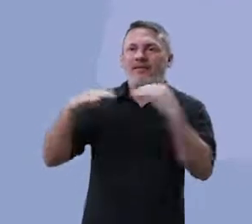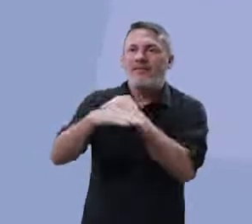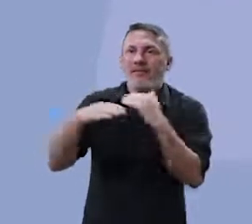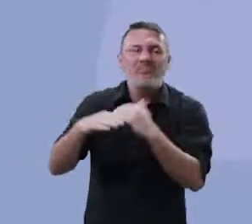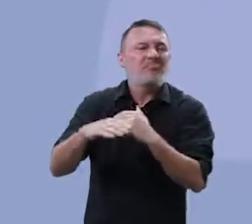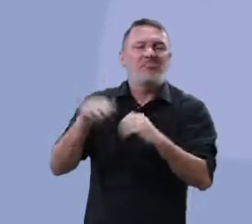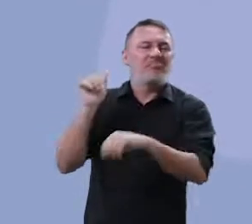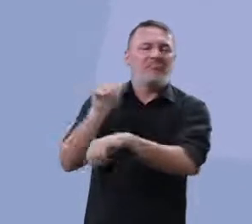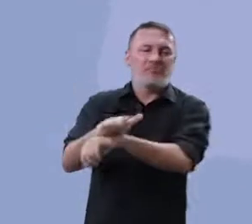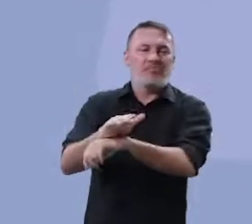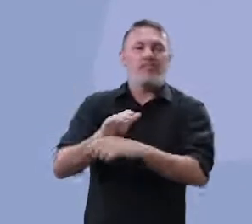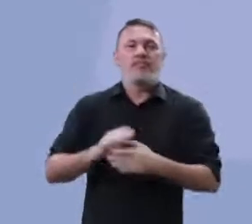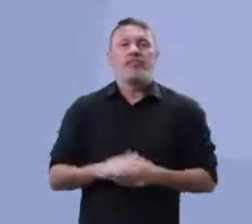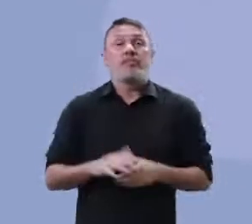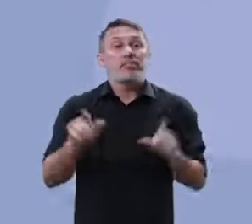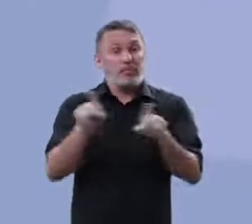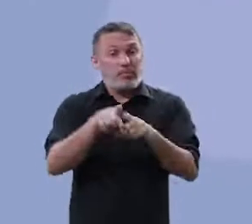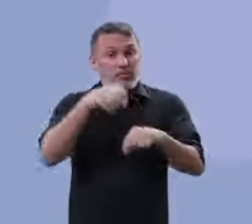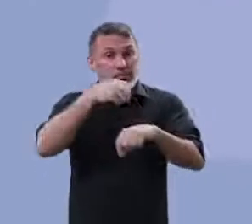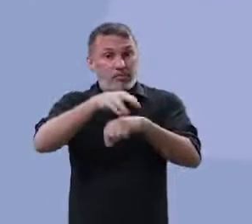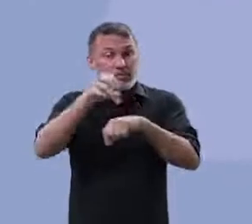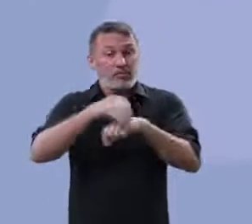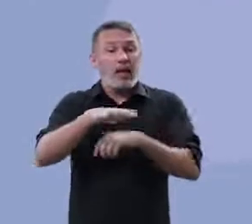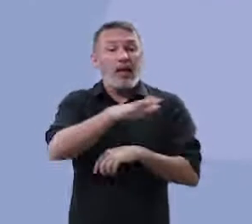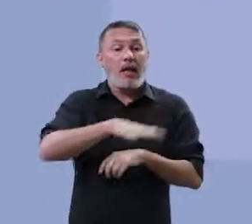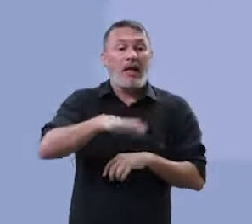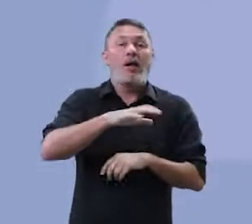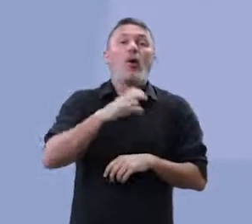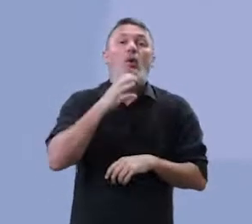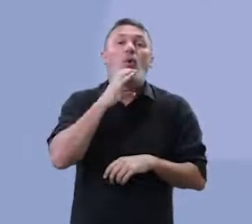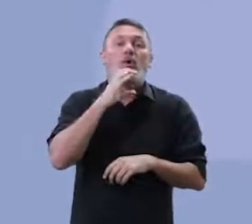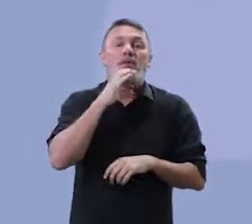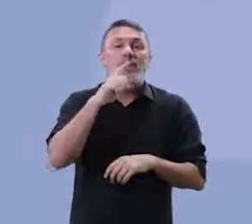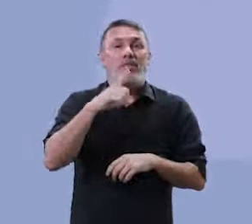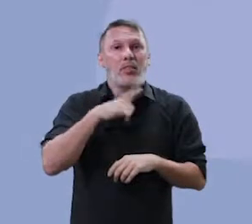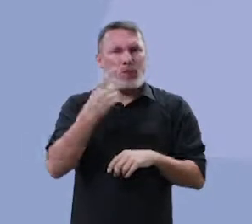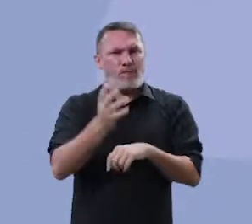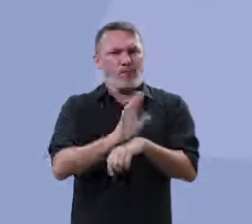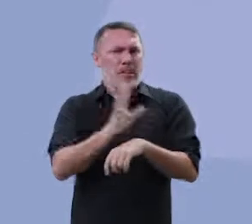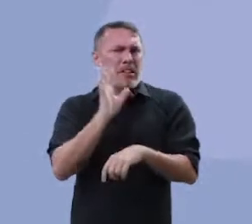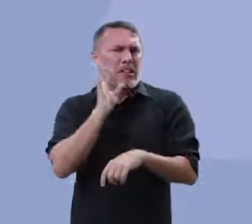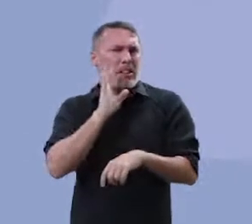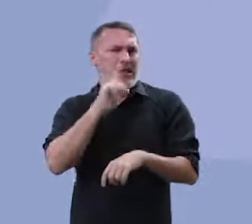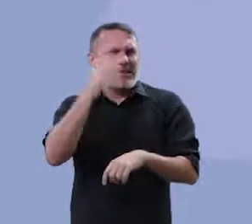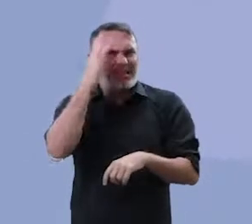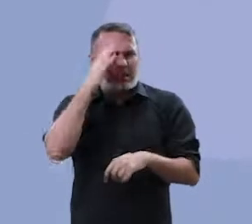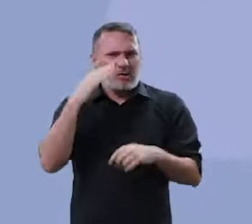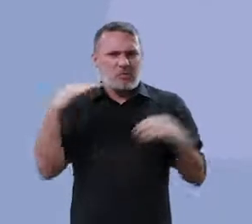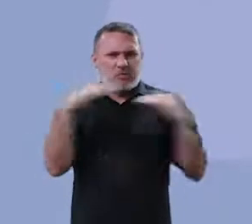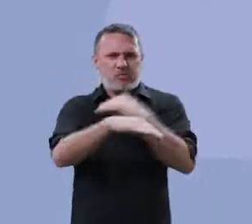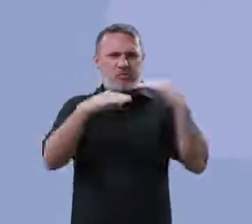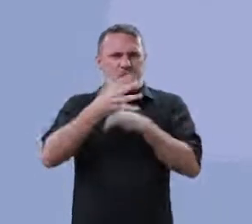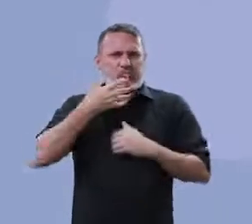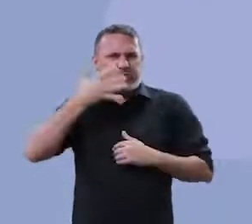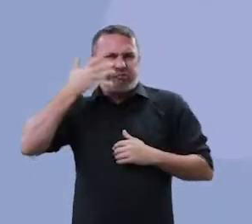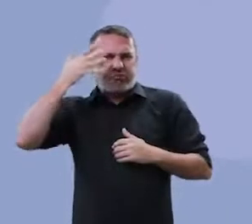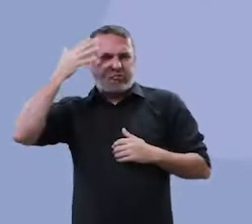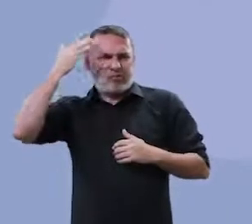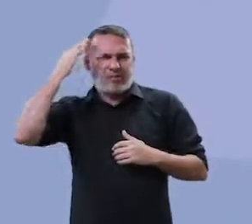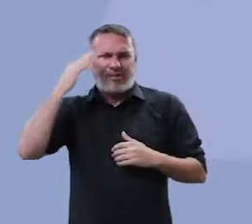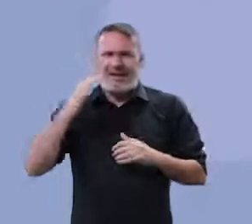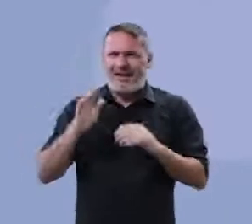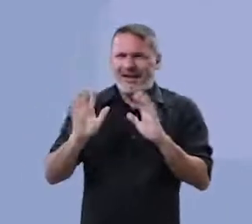Vou falar com vocês também uma área do conhecimento, um filme muito bacana, Velozes e Furiosos.